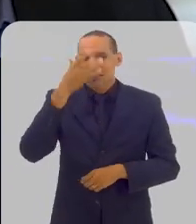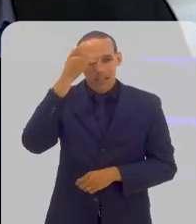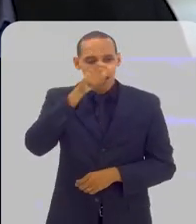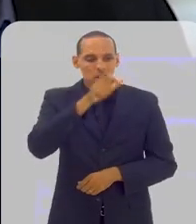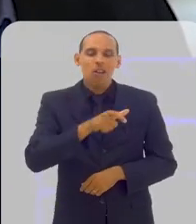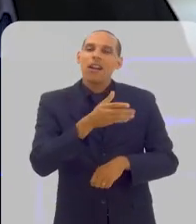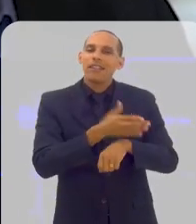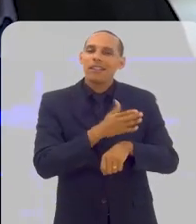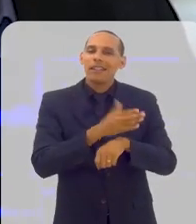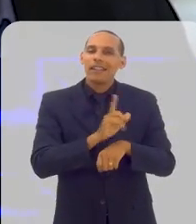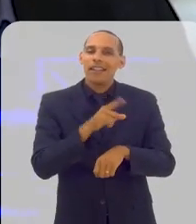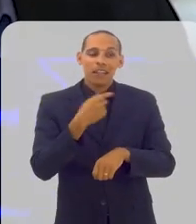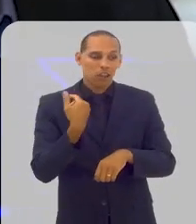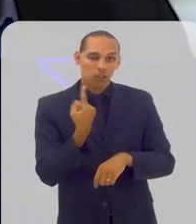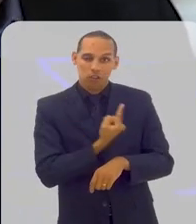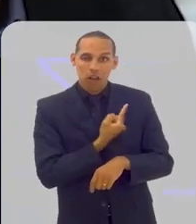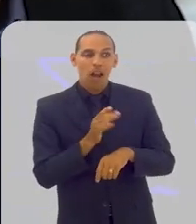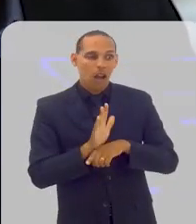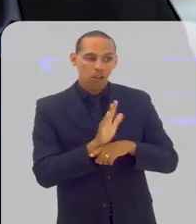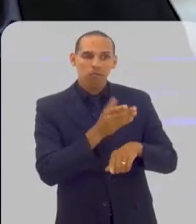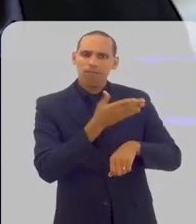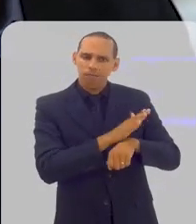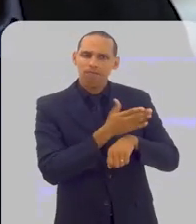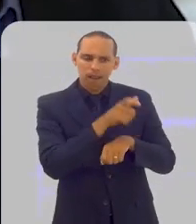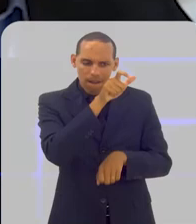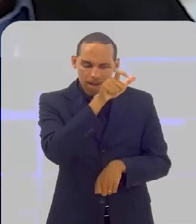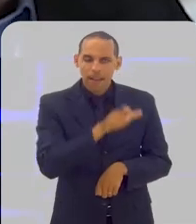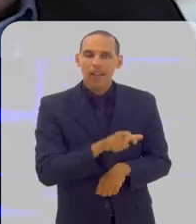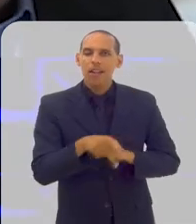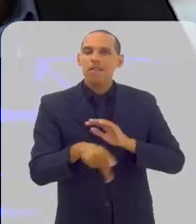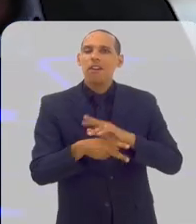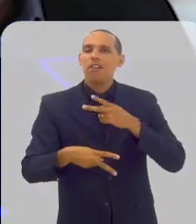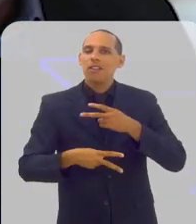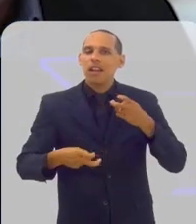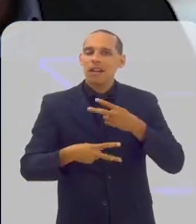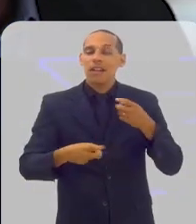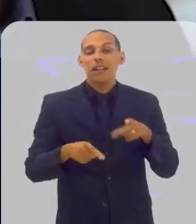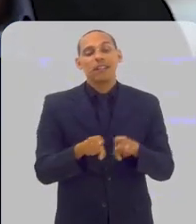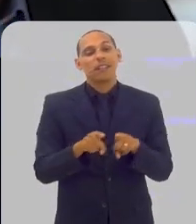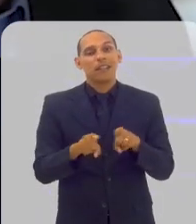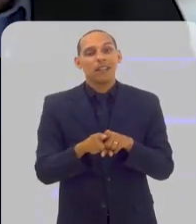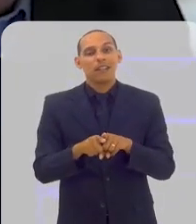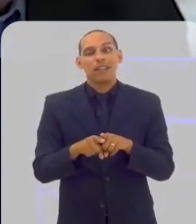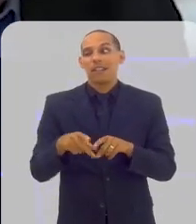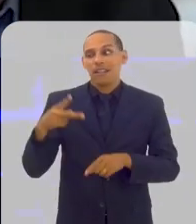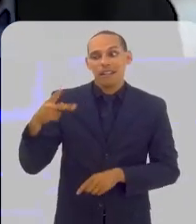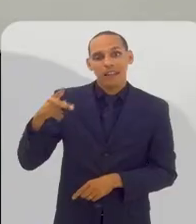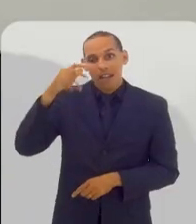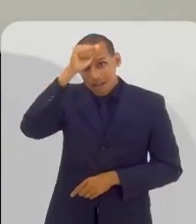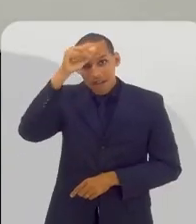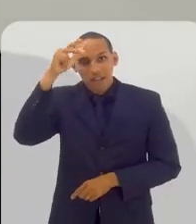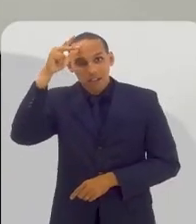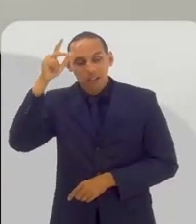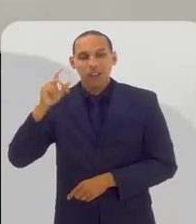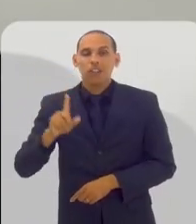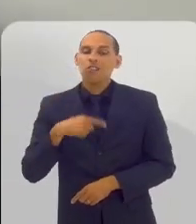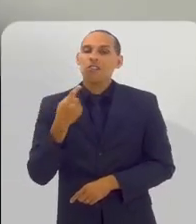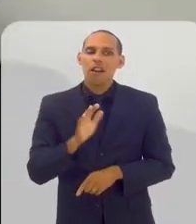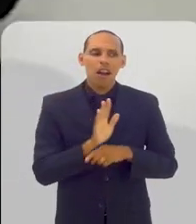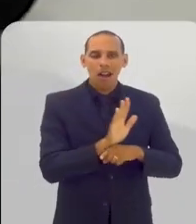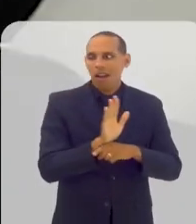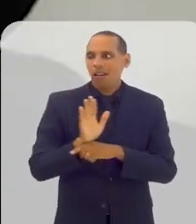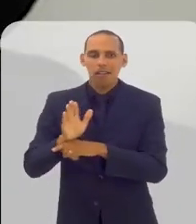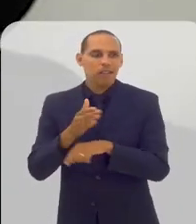movimentos que nós damos treinamento a esses agentes de movimento então tem os agentes desenvolvimentos do SEBRAE tem os agentes desenvolvimento da prefeitura